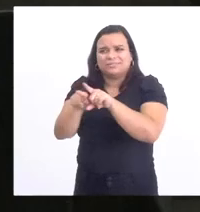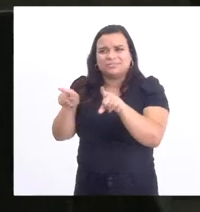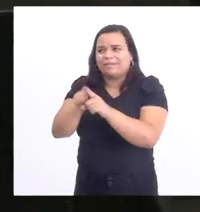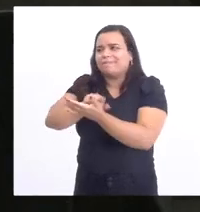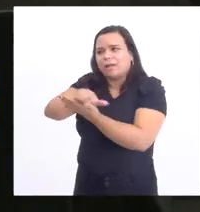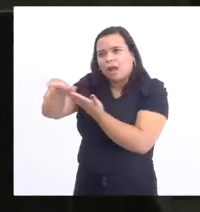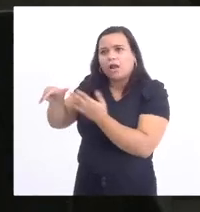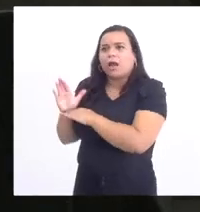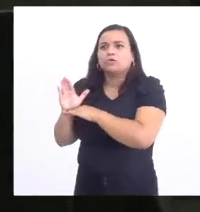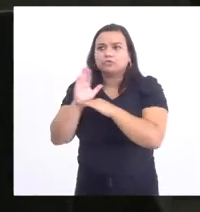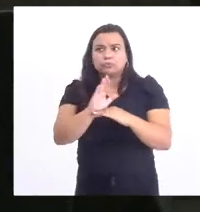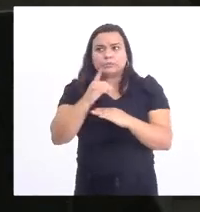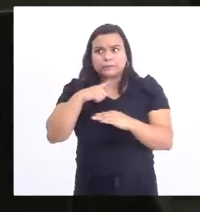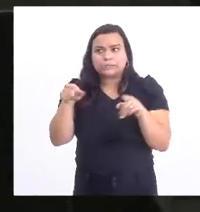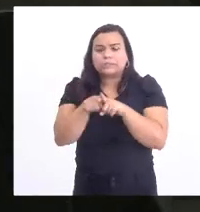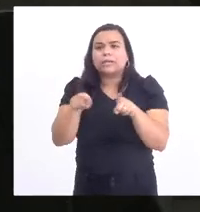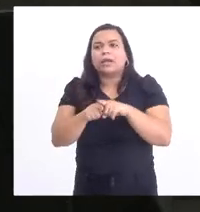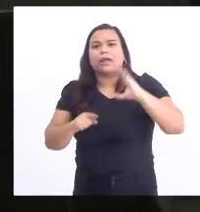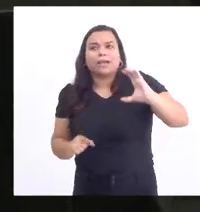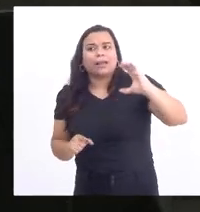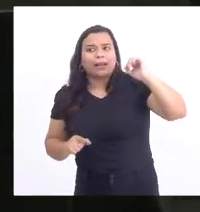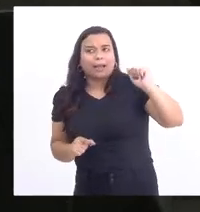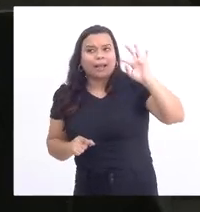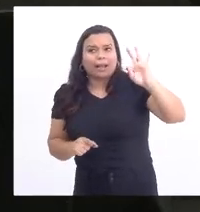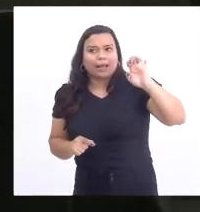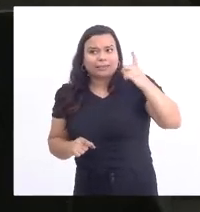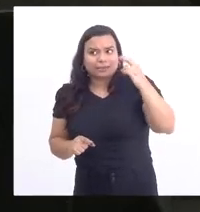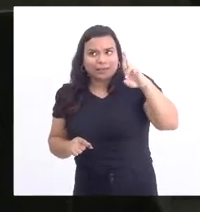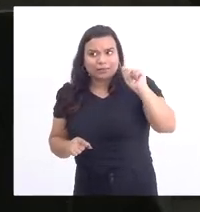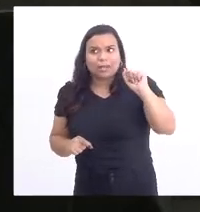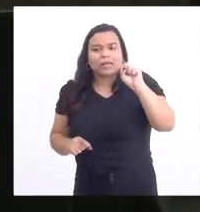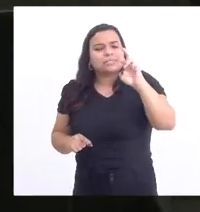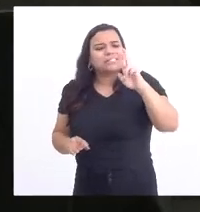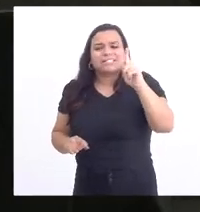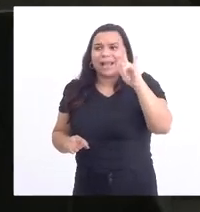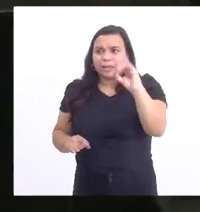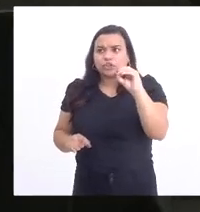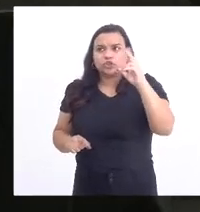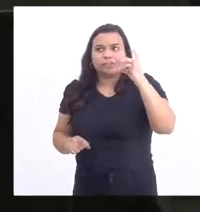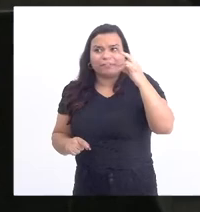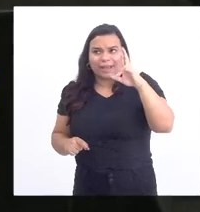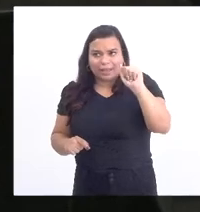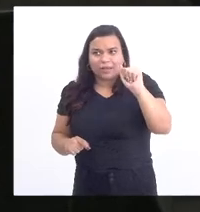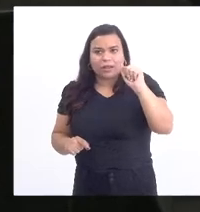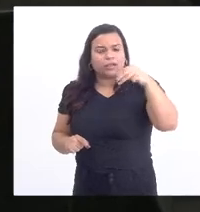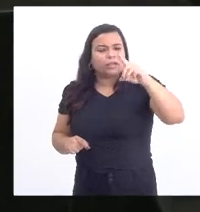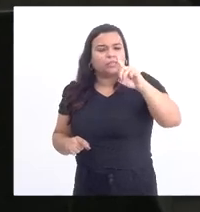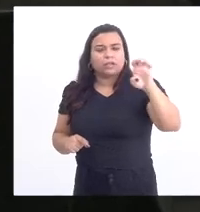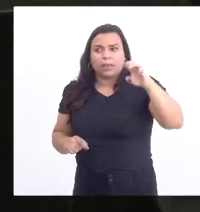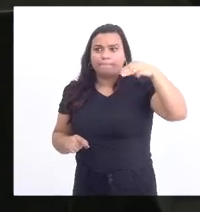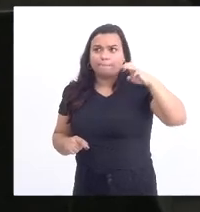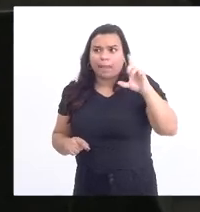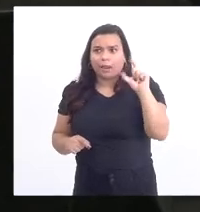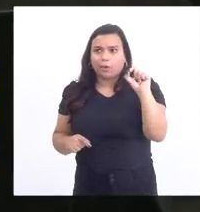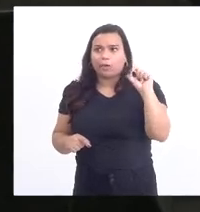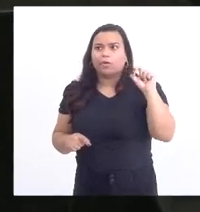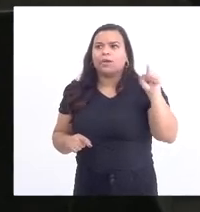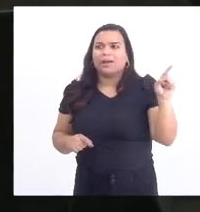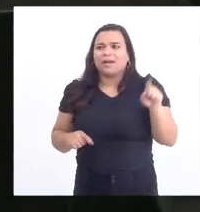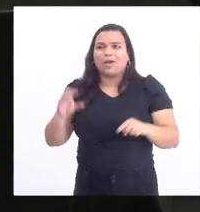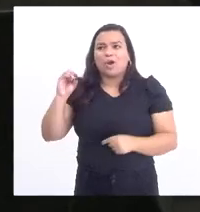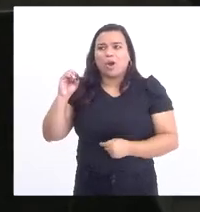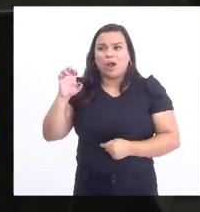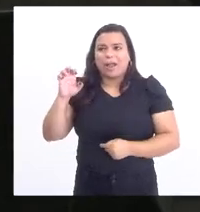como também a cátedra Sérgio Vieira de Mello, da UERJ, cátedra responsável pelo tema, né,